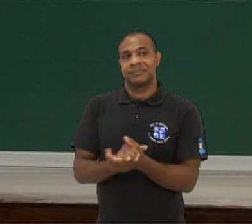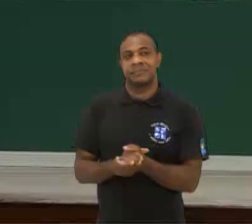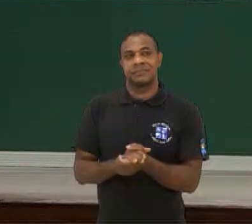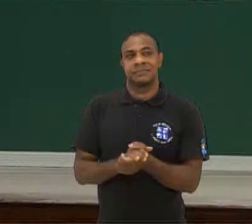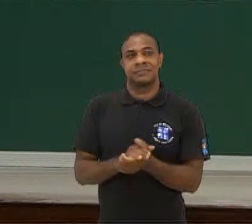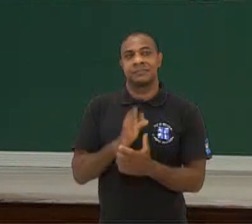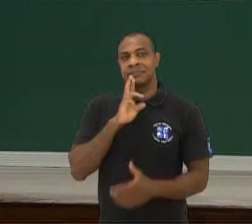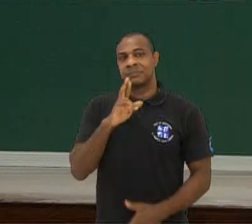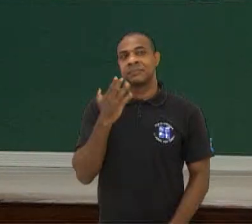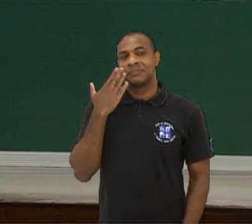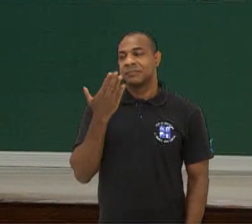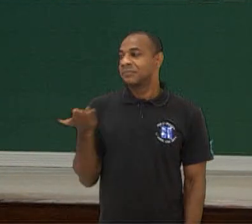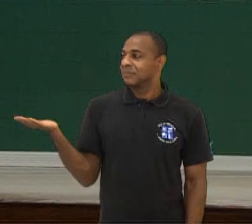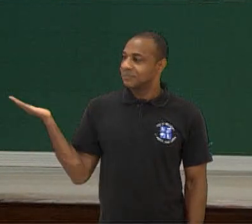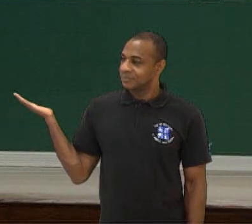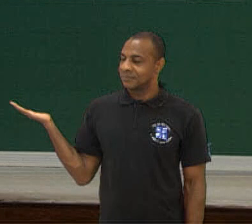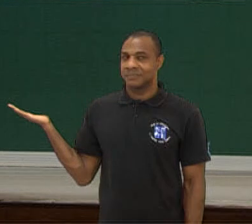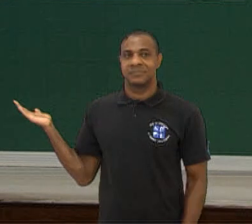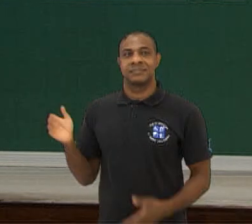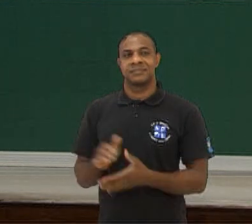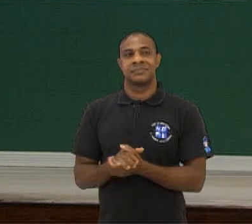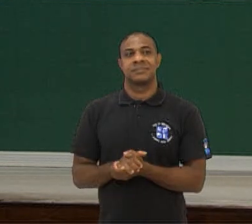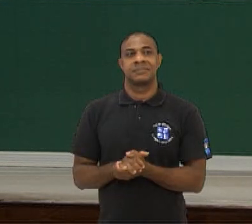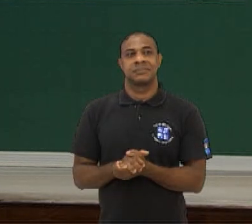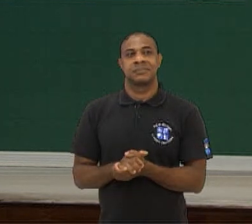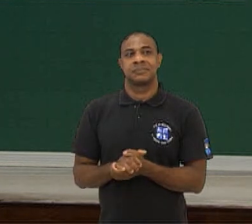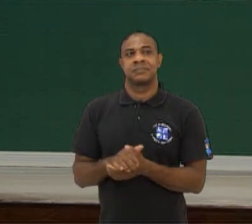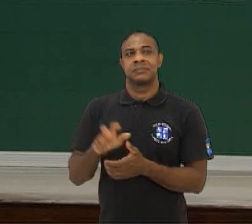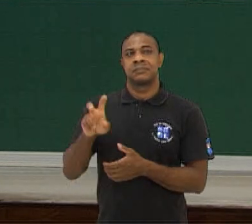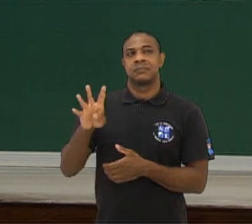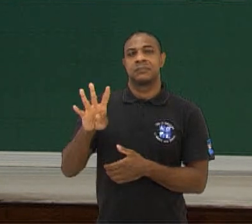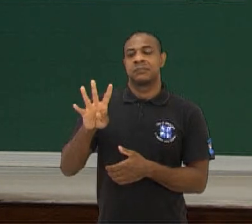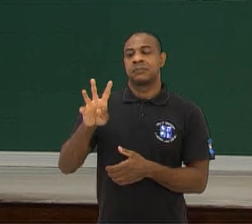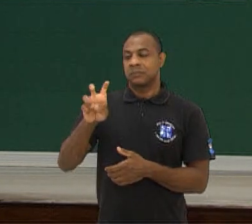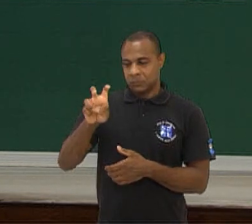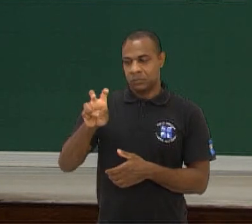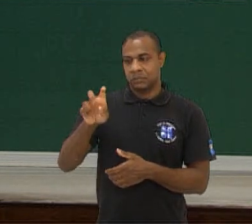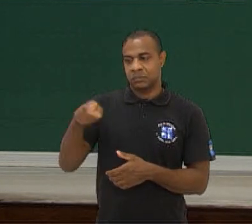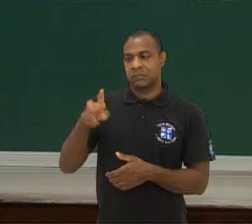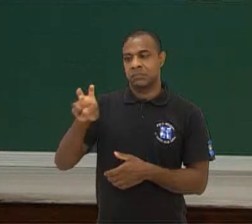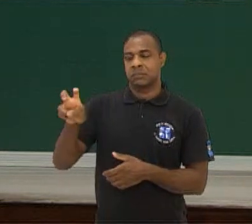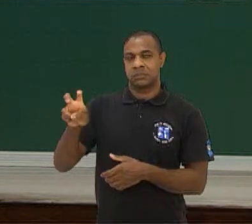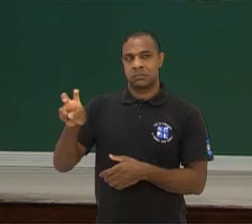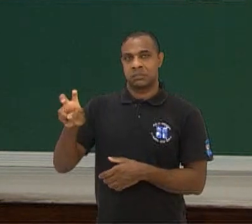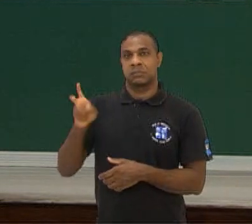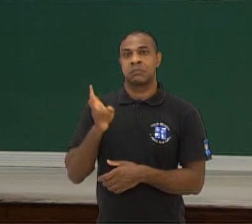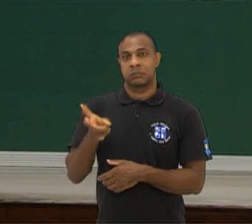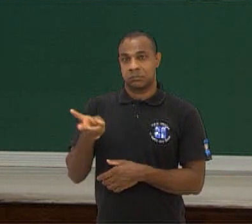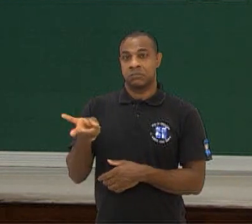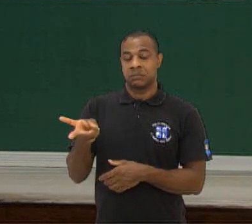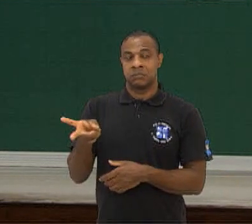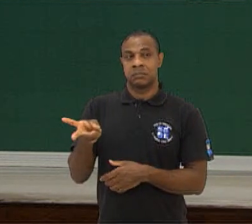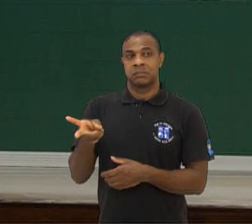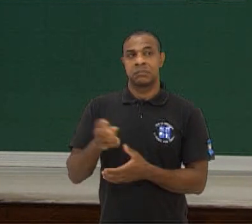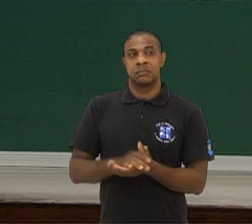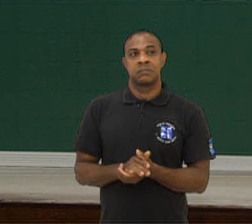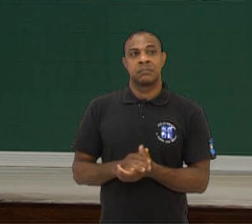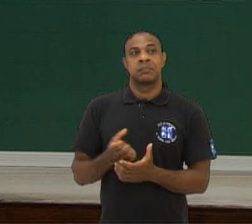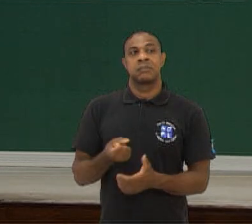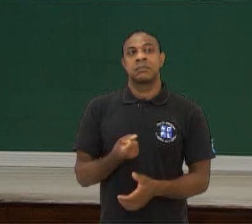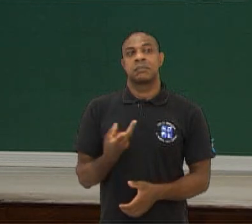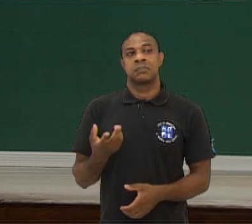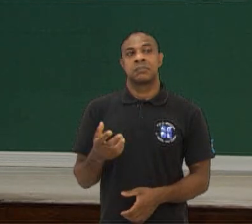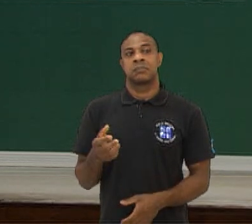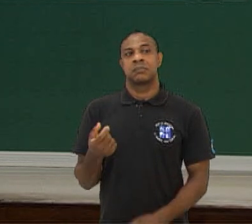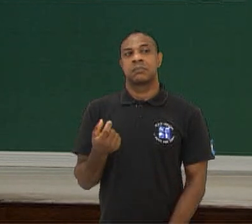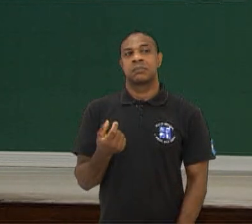esse é o resultado. Então, eu pago 4,55, que é o fixo. E para cada valor, né, da transferência, para cada T, né, daqui da transferência,